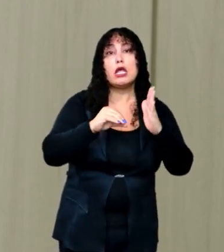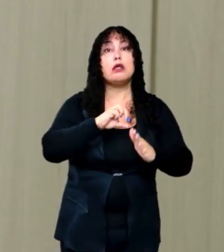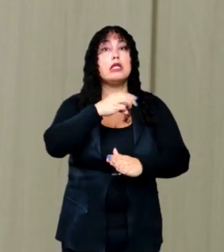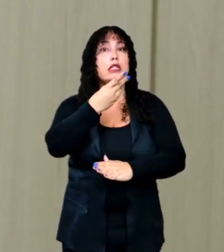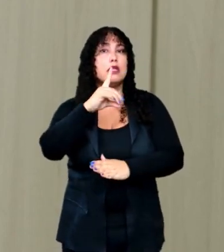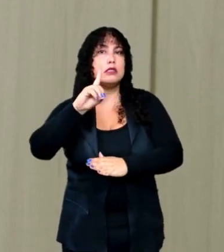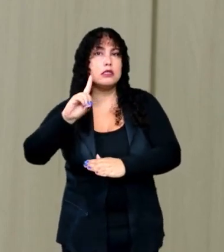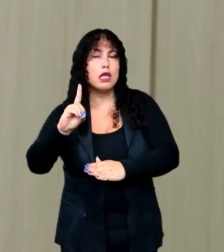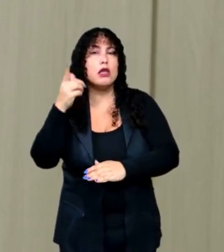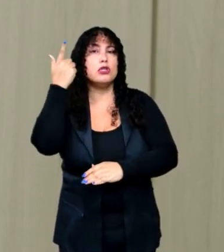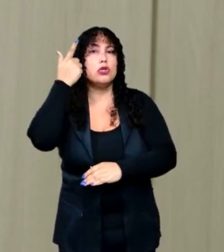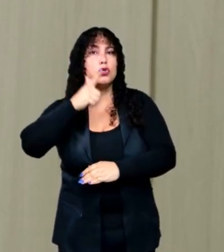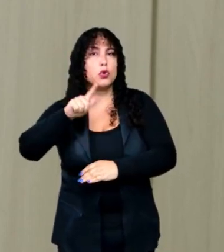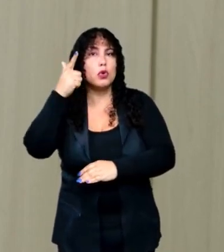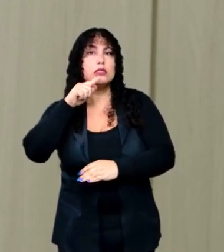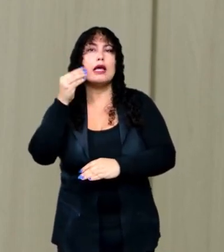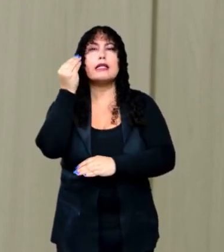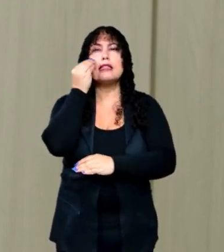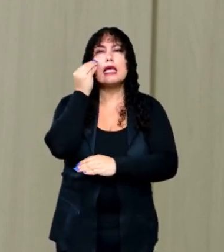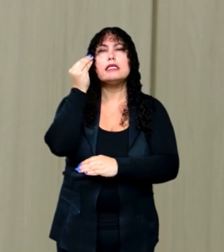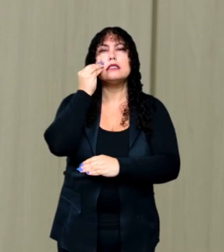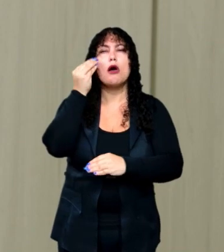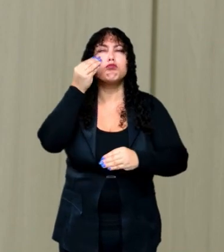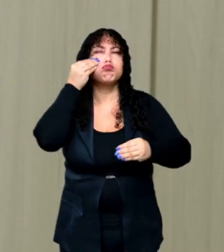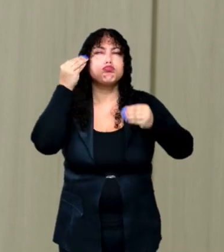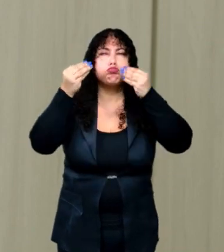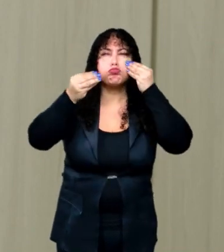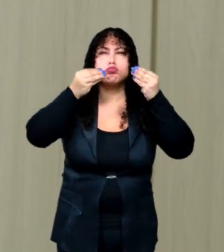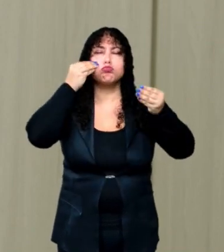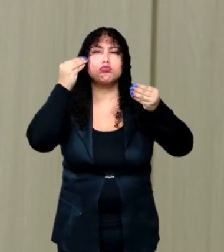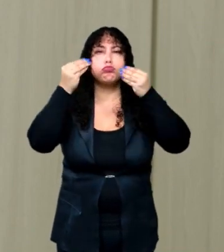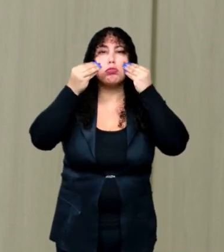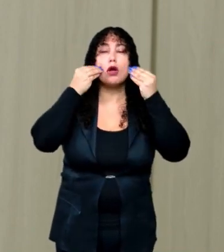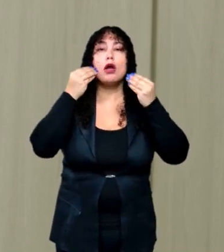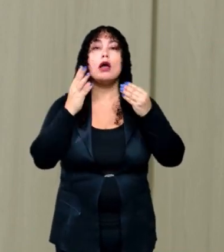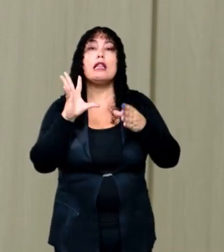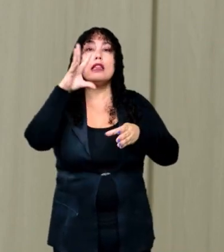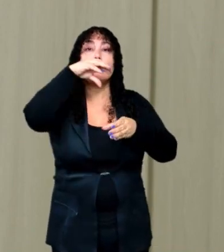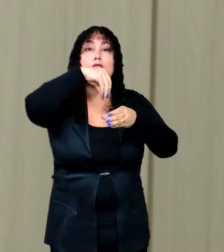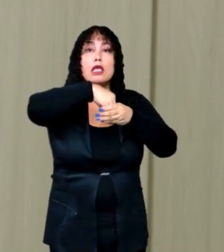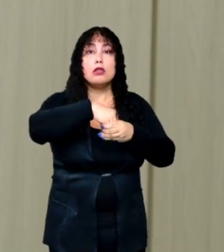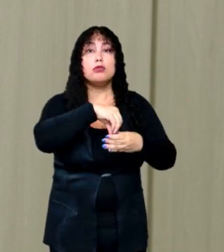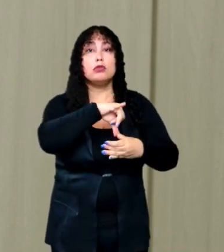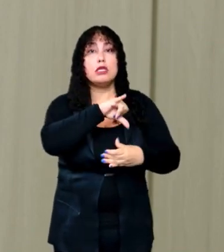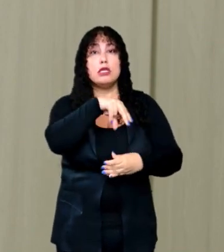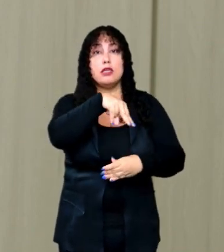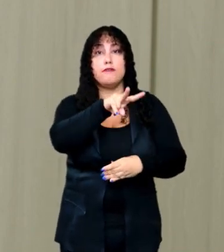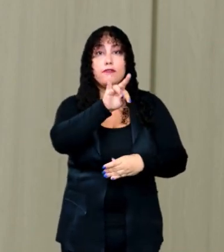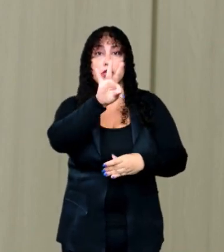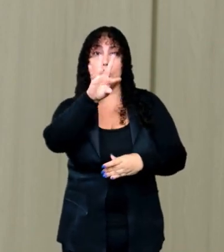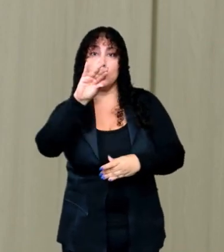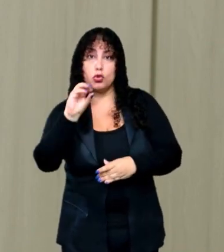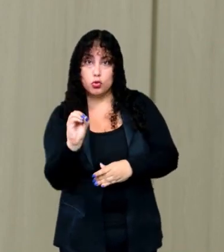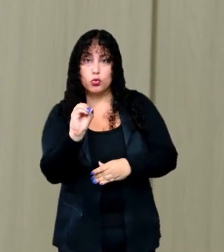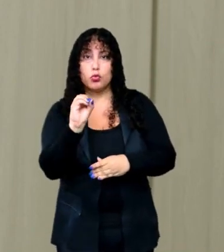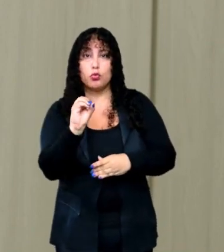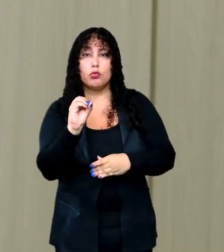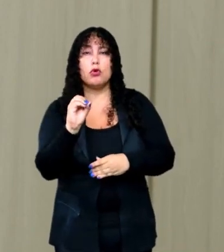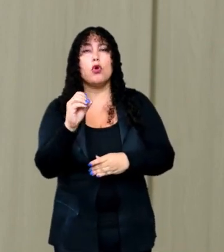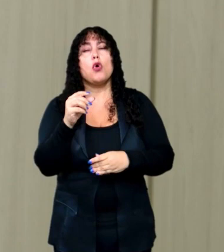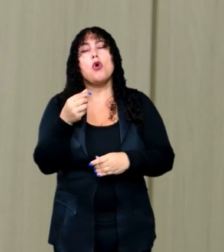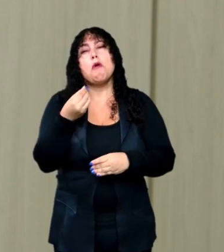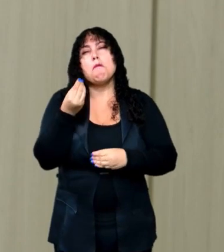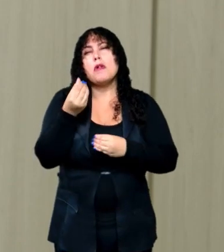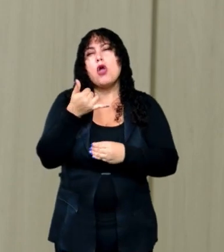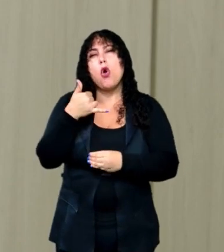gente consegue, então, testar esses cosméticos in vitro. Mas tem algumas outras, como medicamentos,